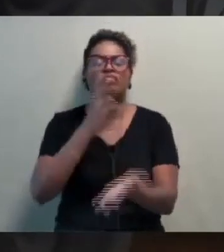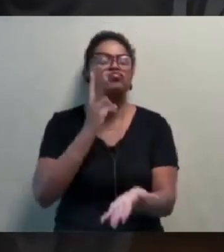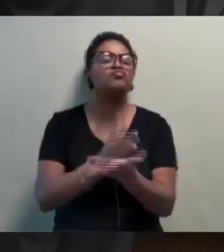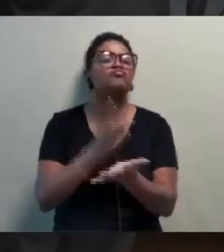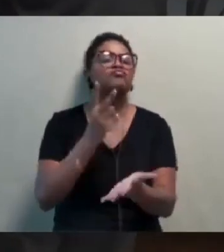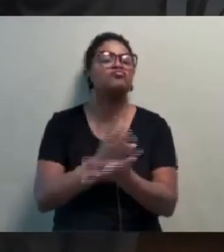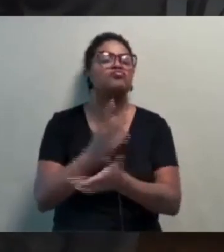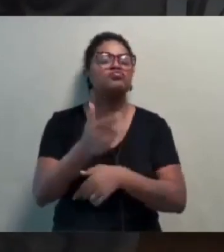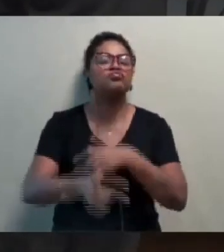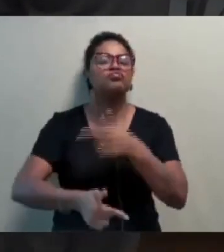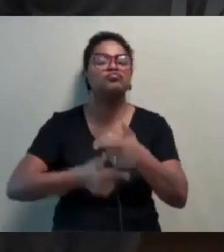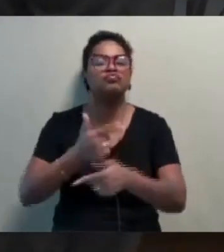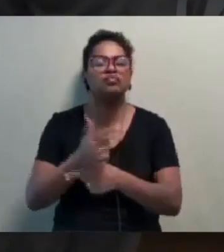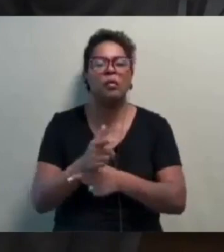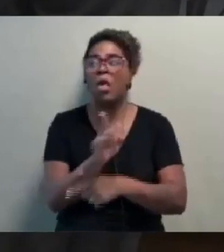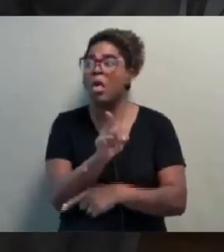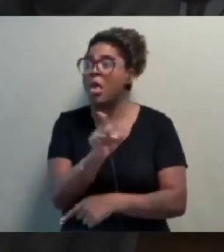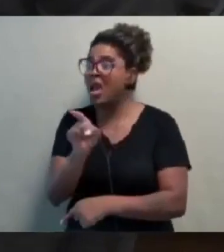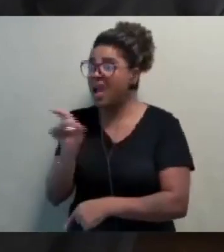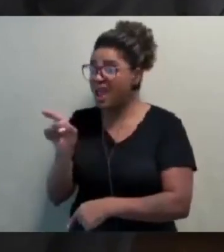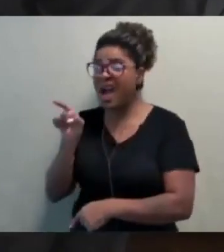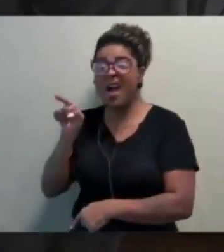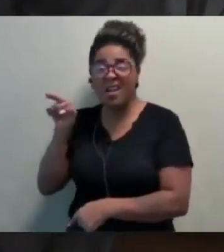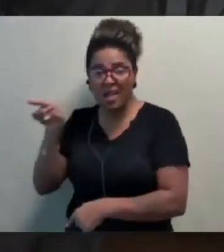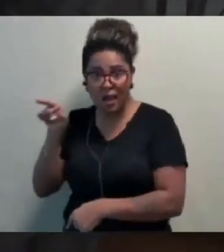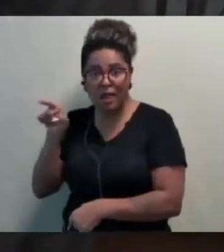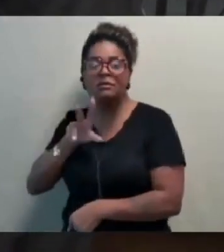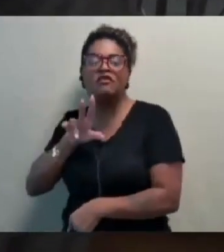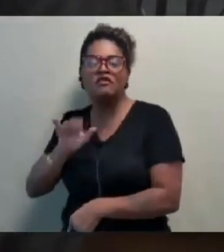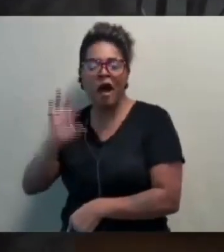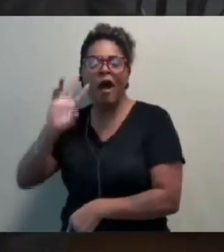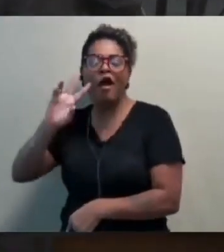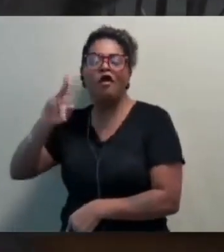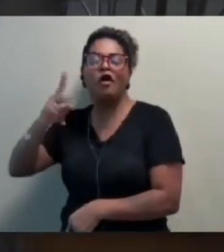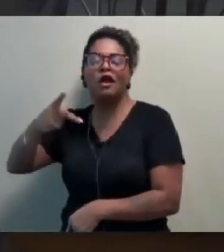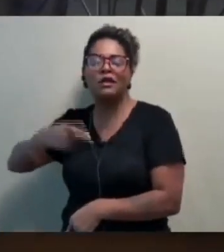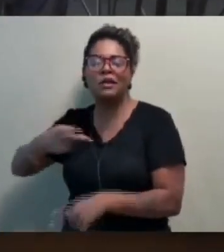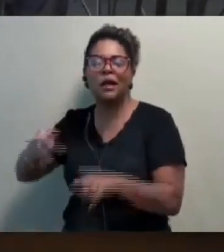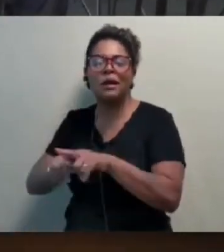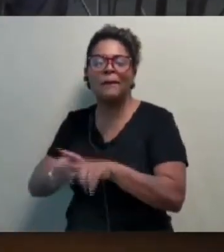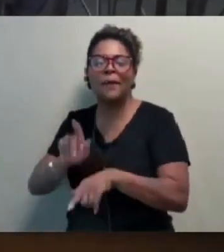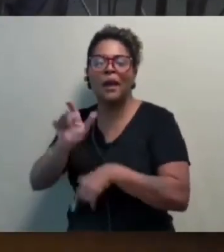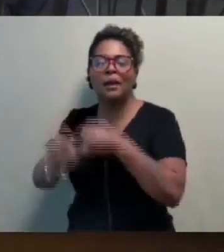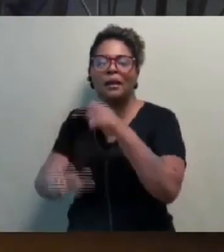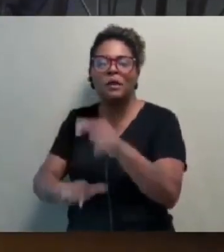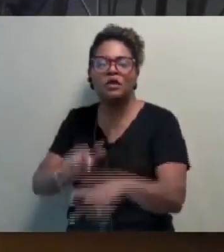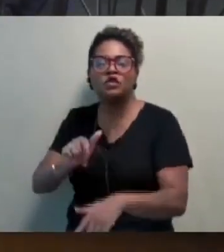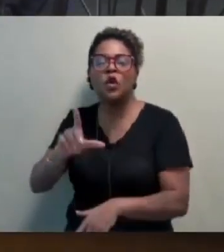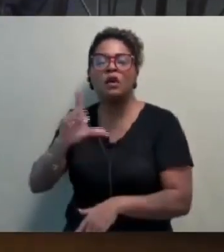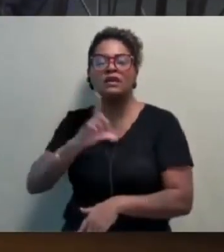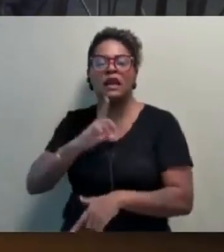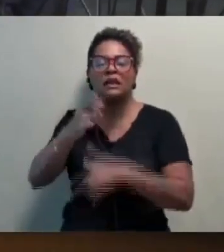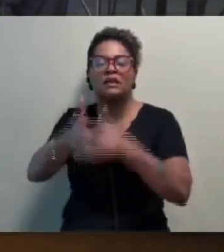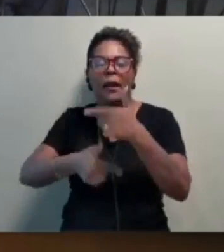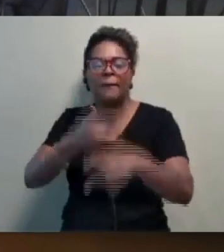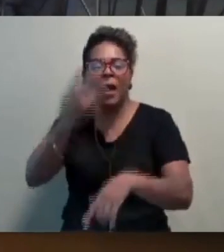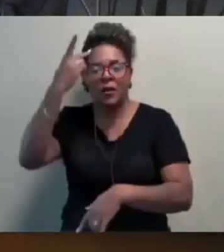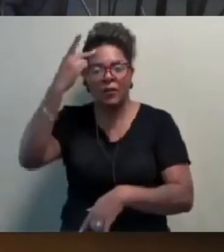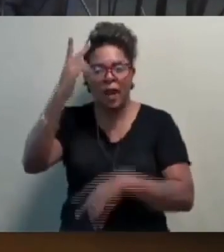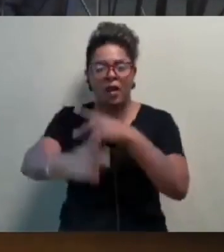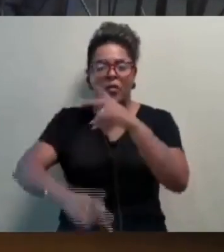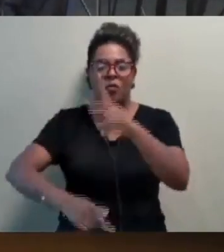reconhecendo aqueles que estão fazendo o que deveriam fazer, que é o quê? Legislar para o povo.